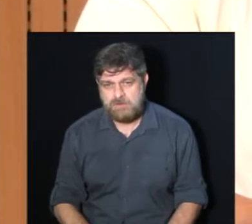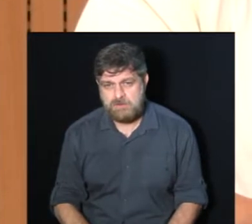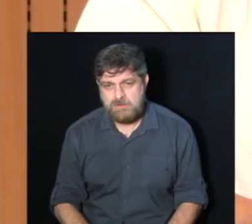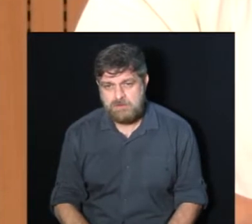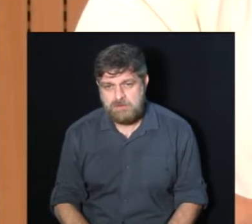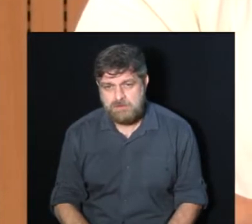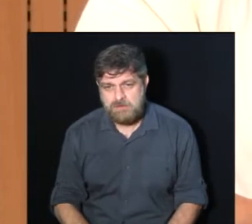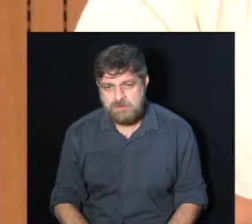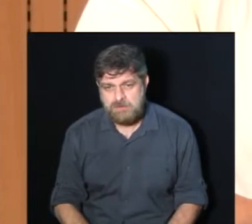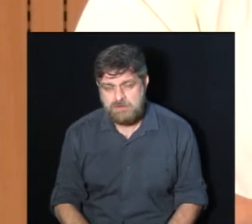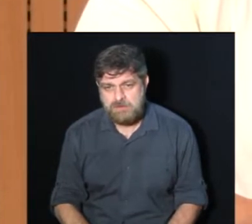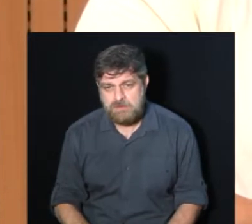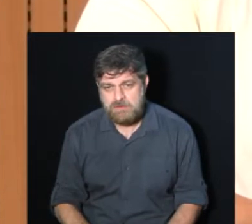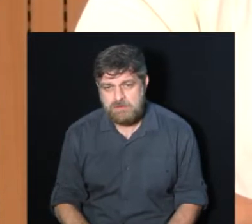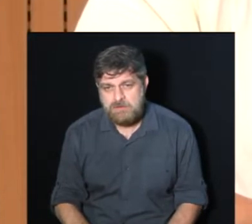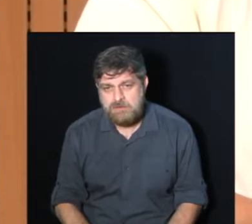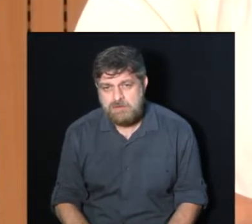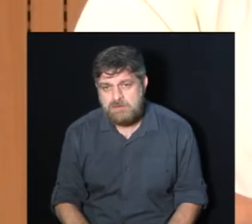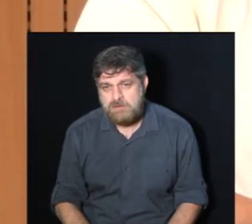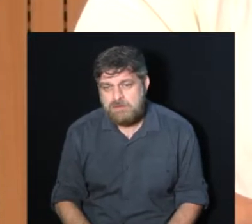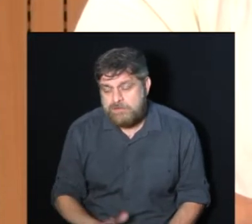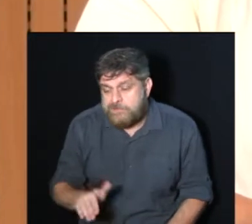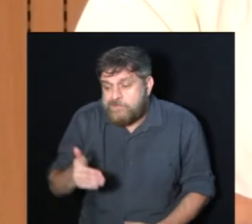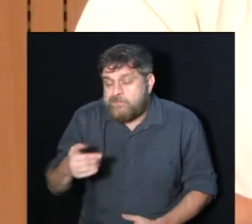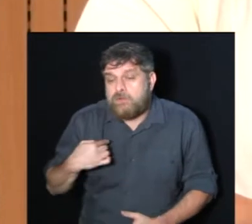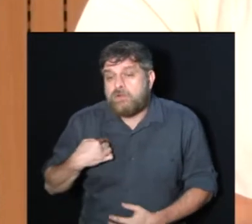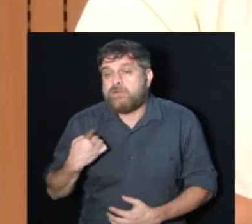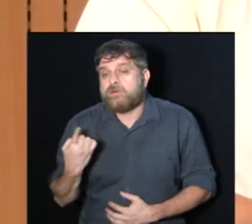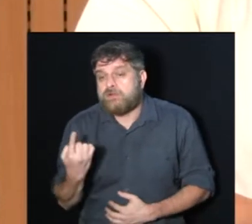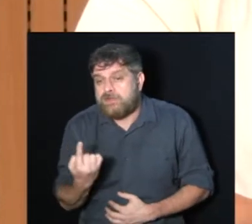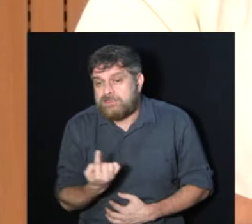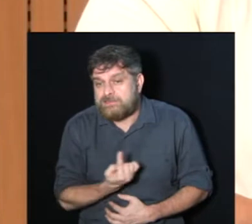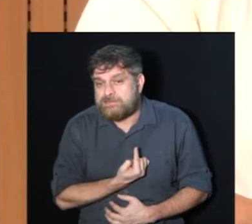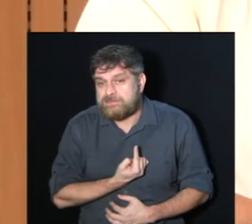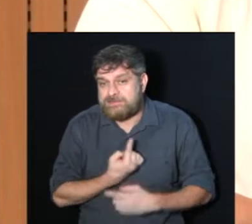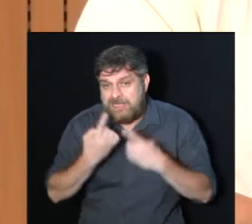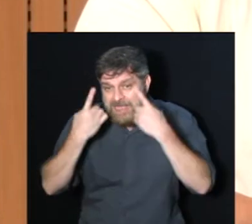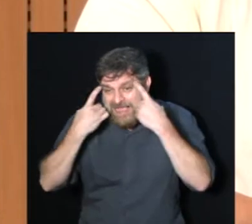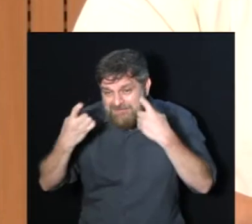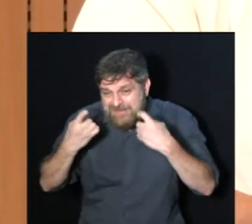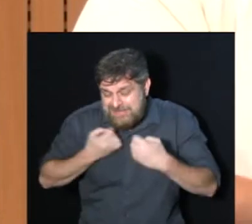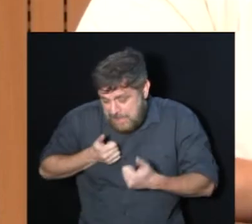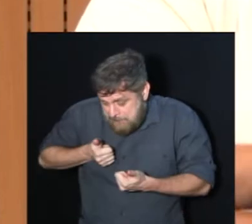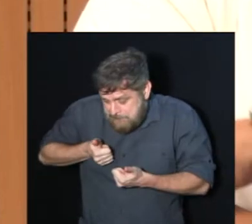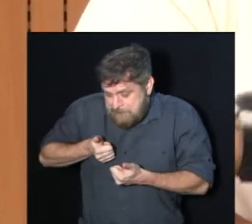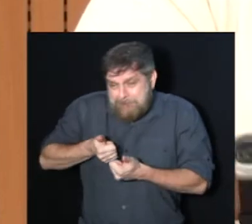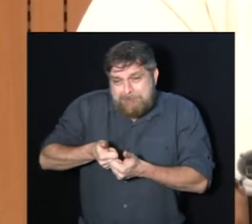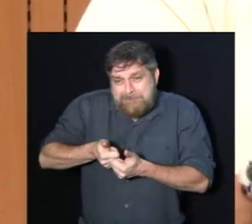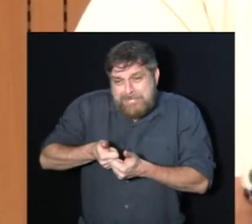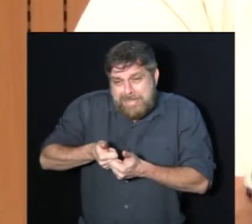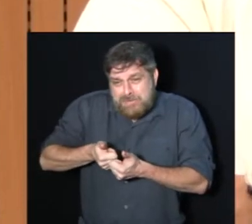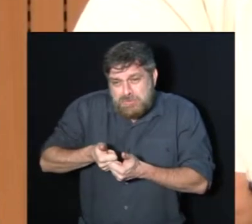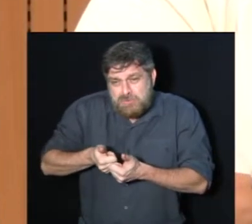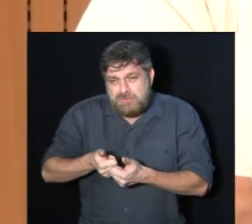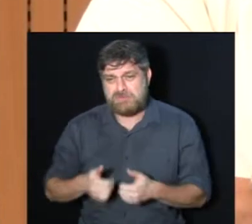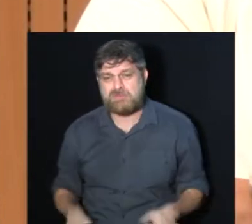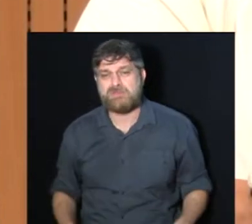E assim, quando a violência está tão próxima, que a